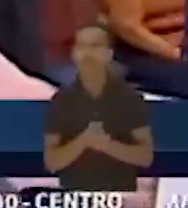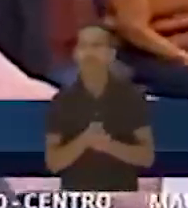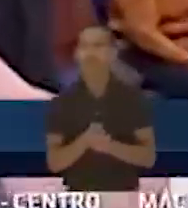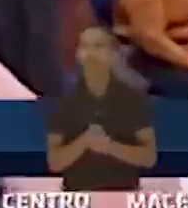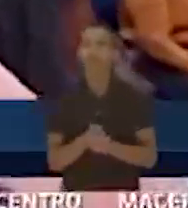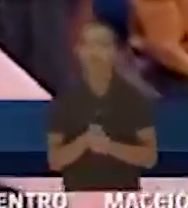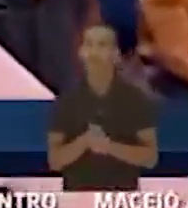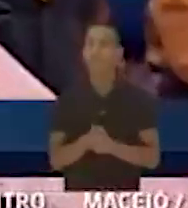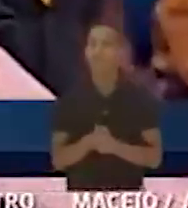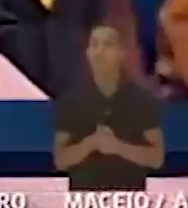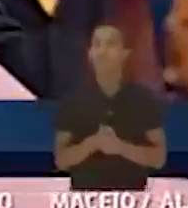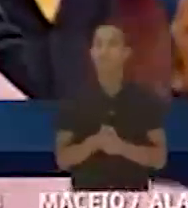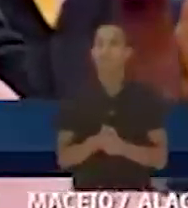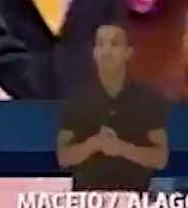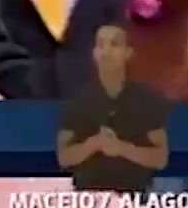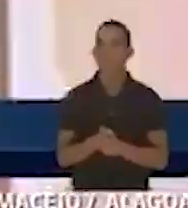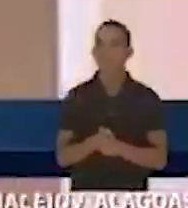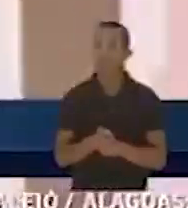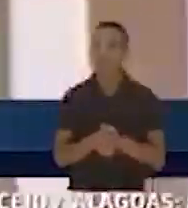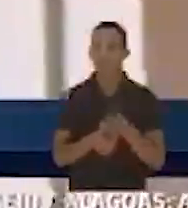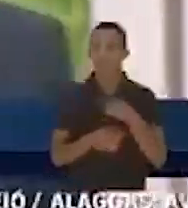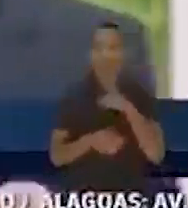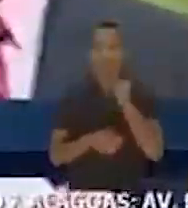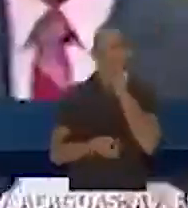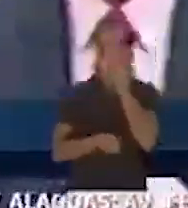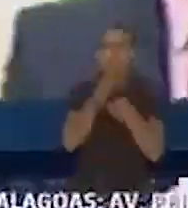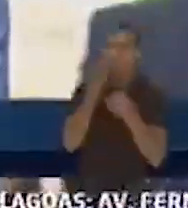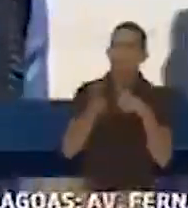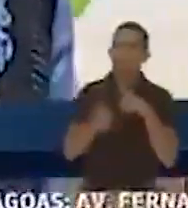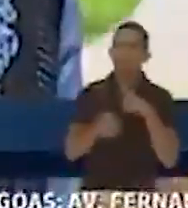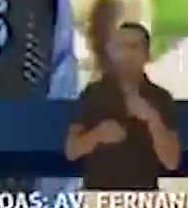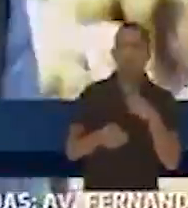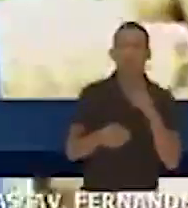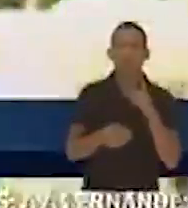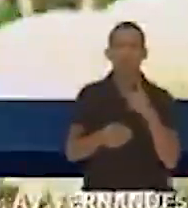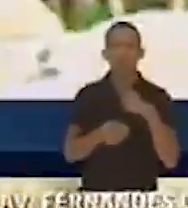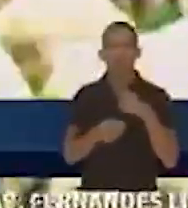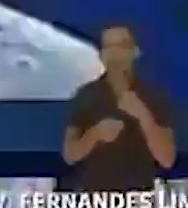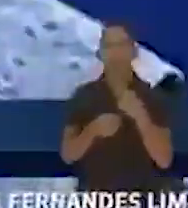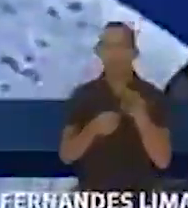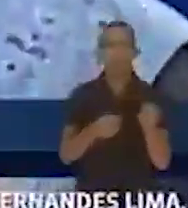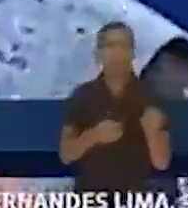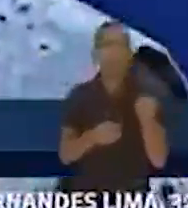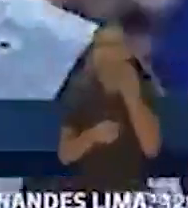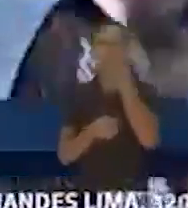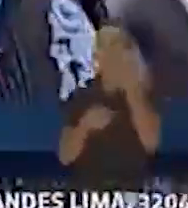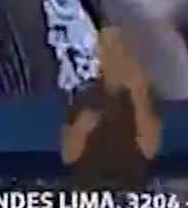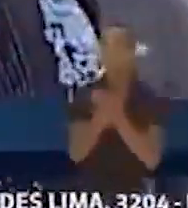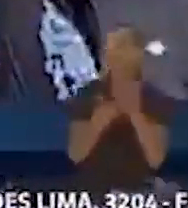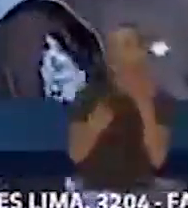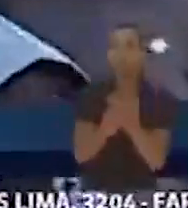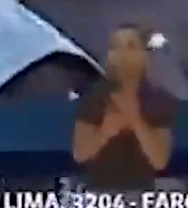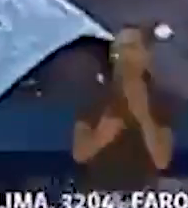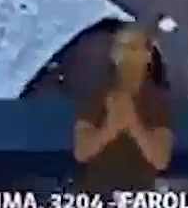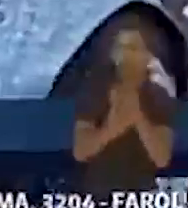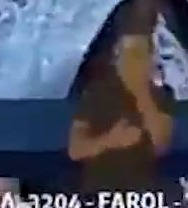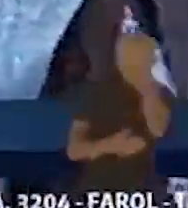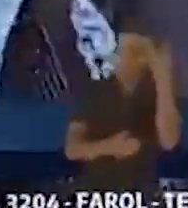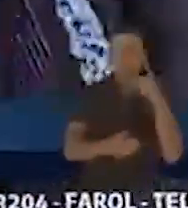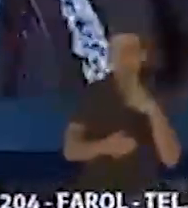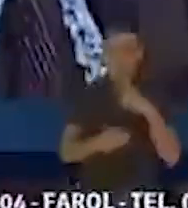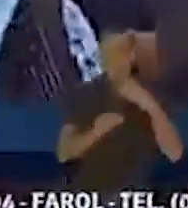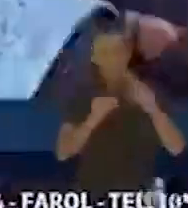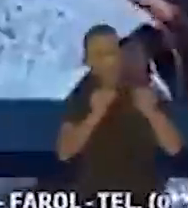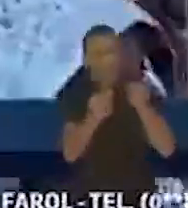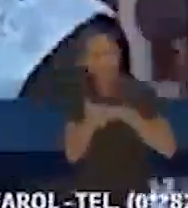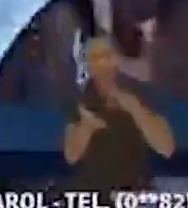Rapaz. Eu vou te contar, rapaz, tem cada processo em cima de mim que você não tem ideia. Mas, só que eles não conseguem